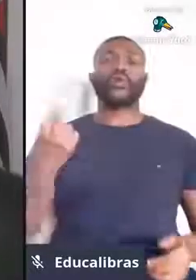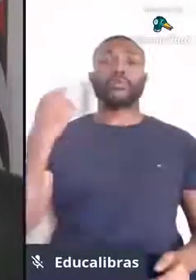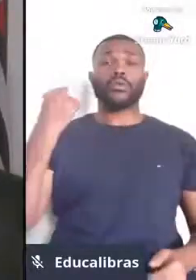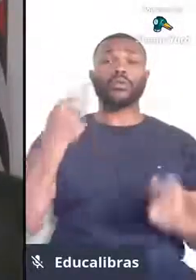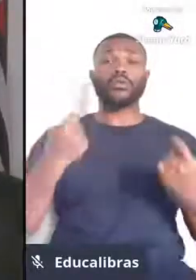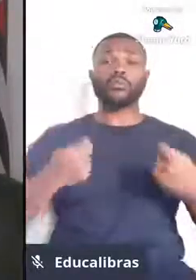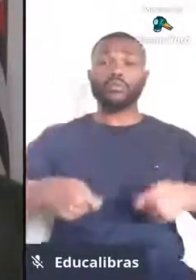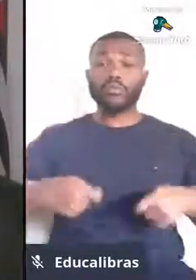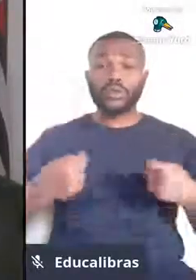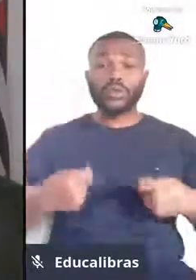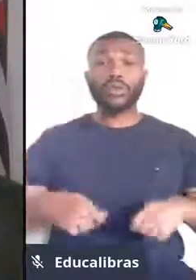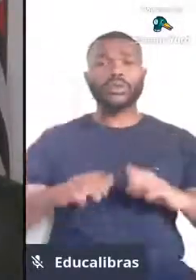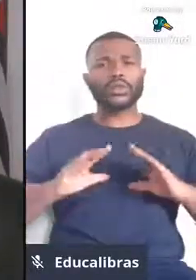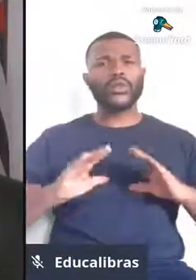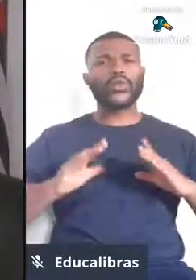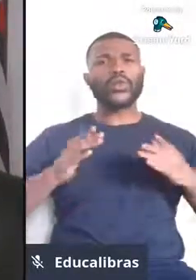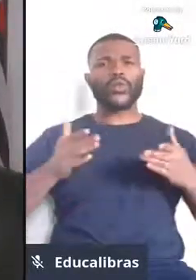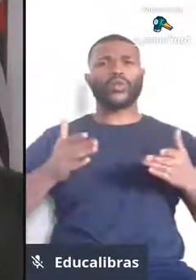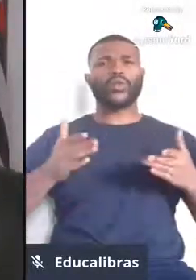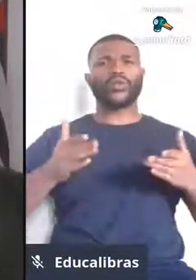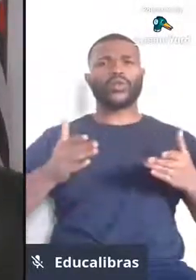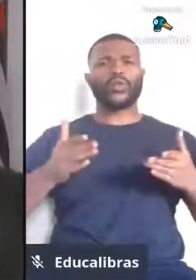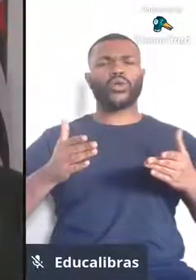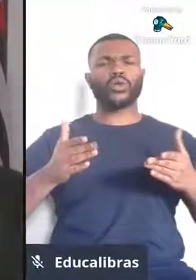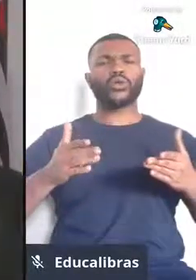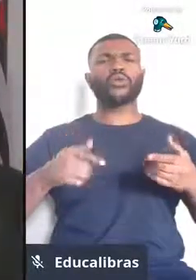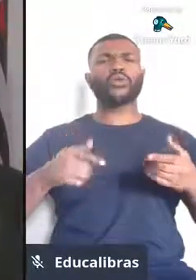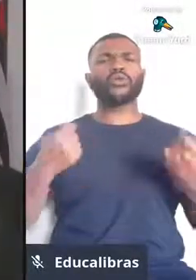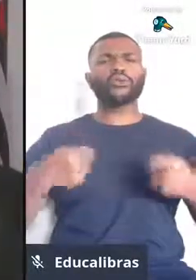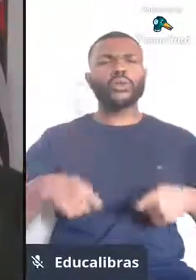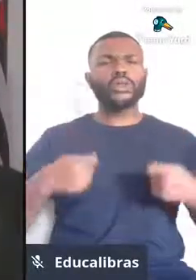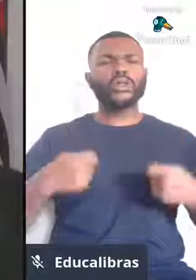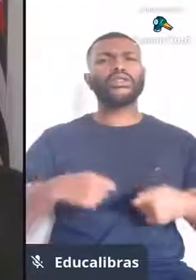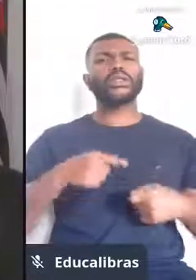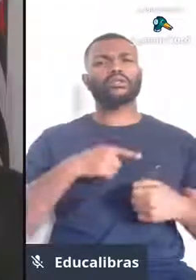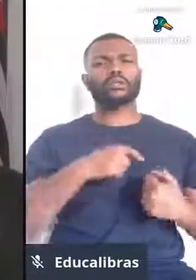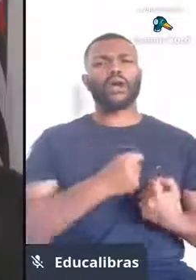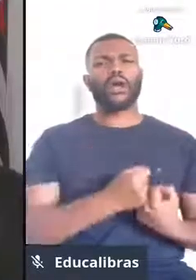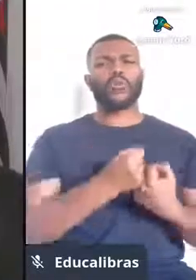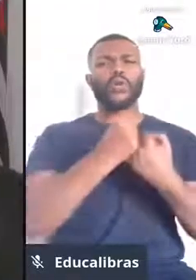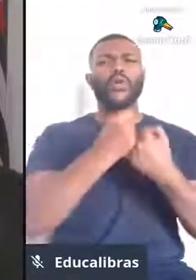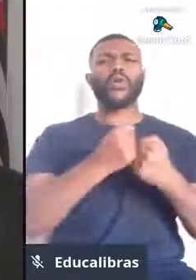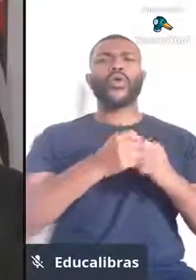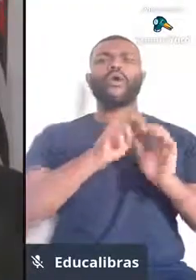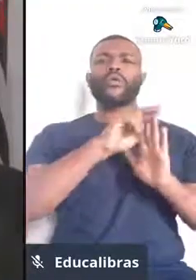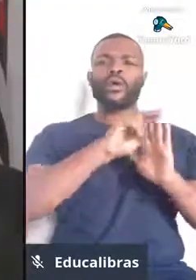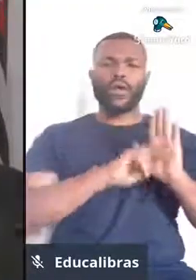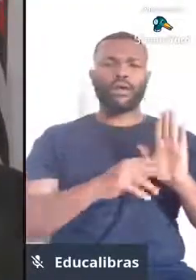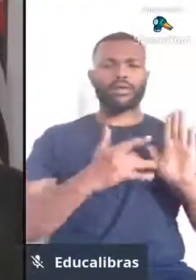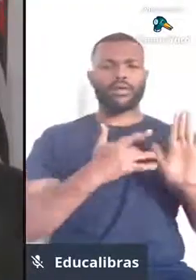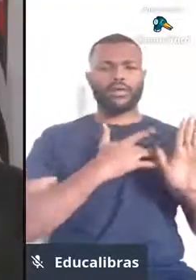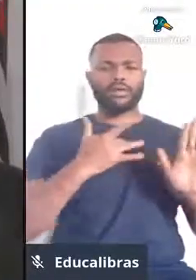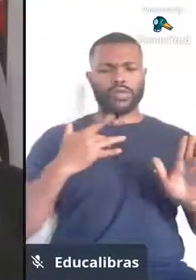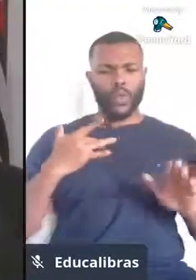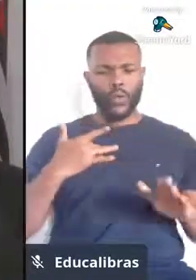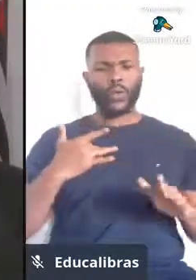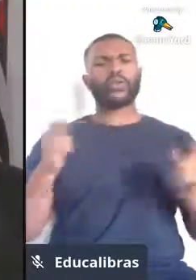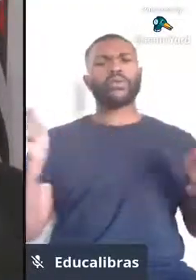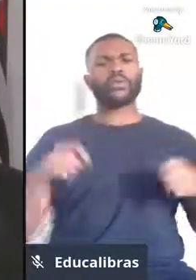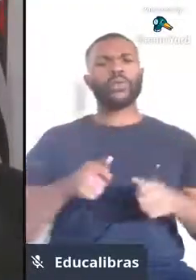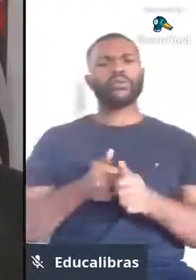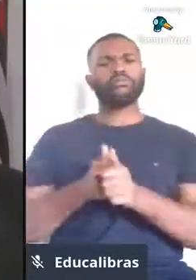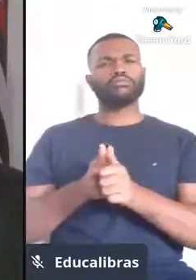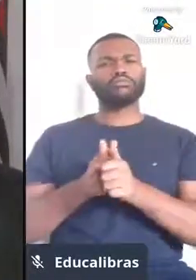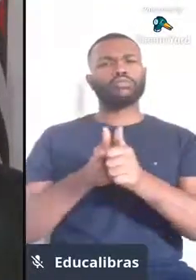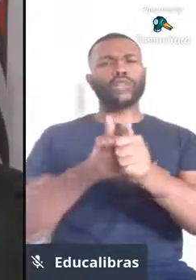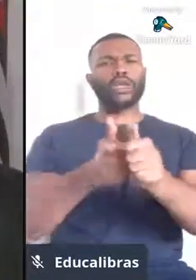muito corajoso, você tem que estar muito bem embasado pelas políticas de saúde para poder seguir o rumo que o prefeito Bruno